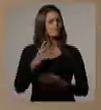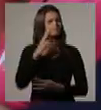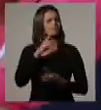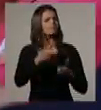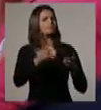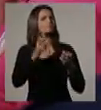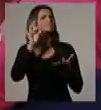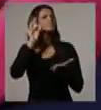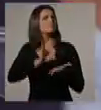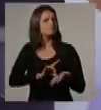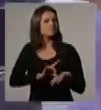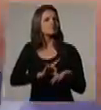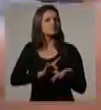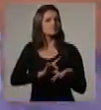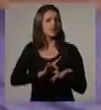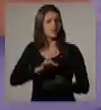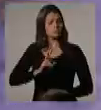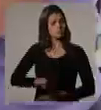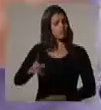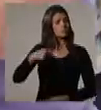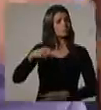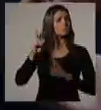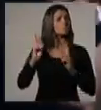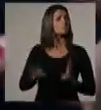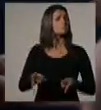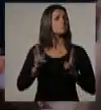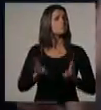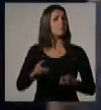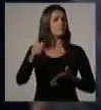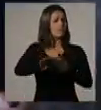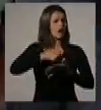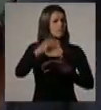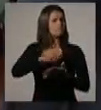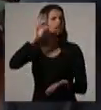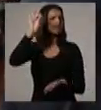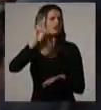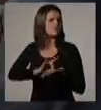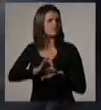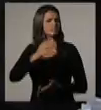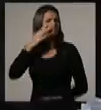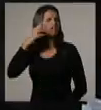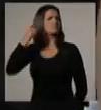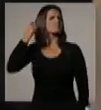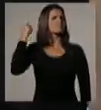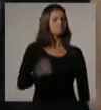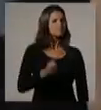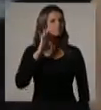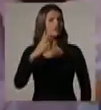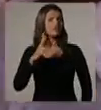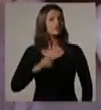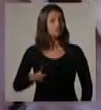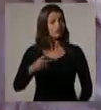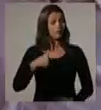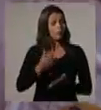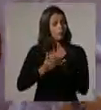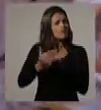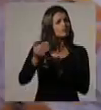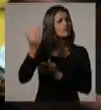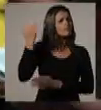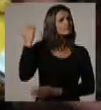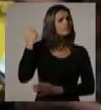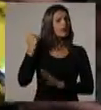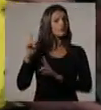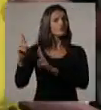agora eu vejo que na verdade tem que ser apenas o que sempre fui batalhador verdadeiro determinado porque foi assim que me